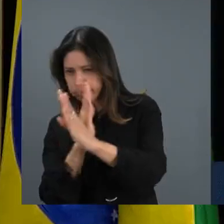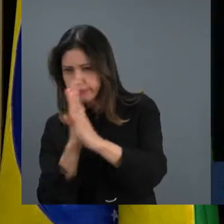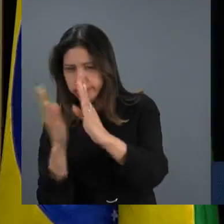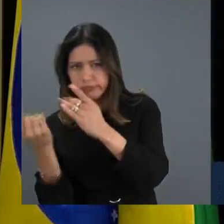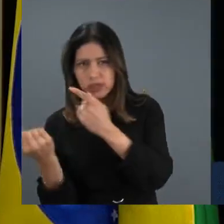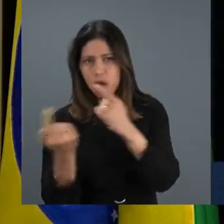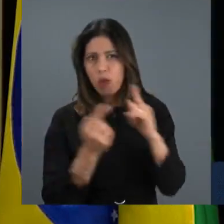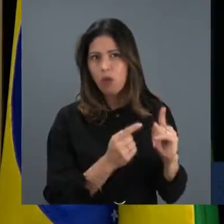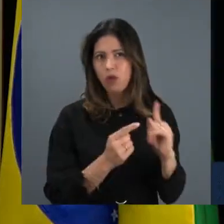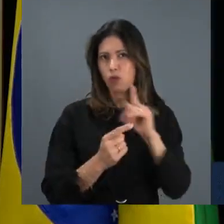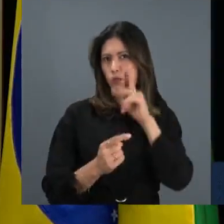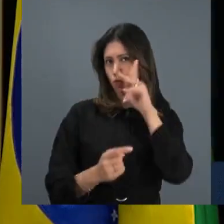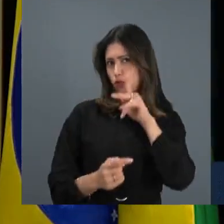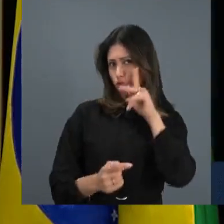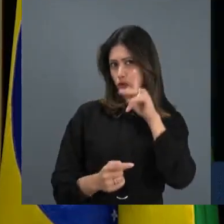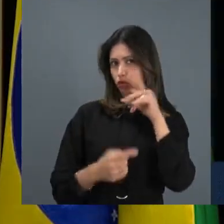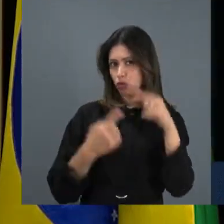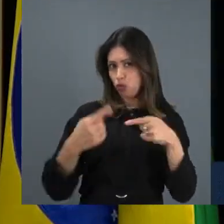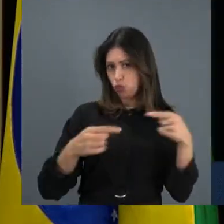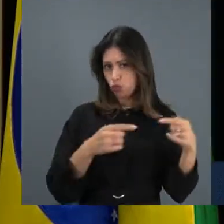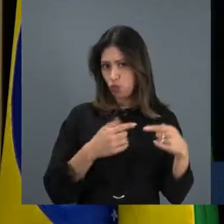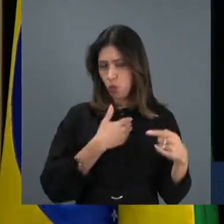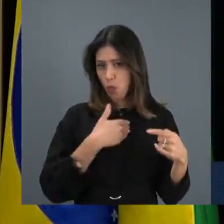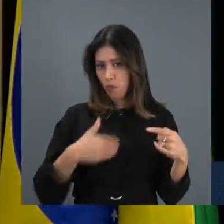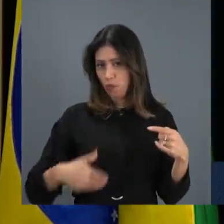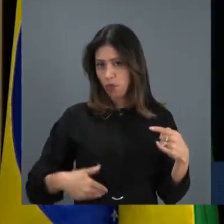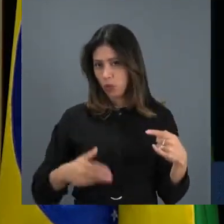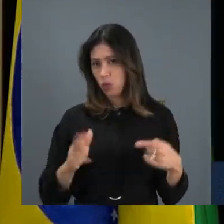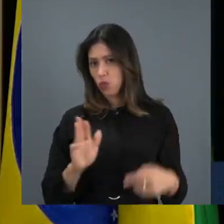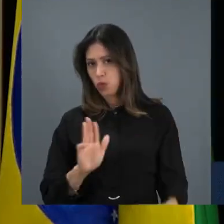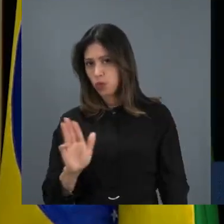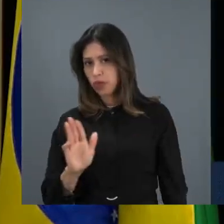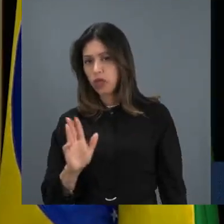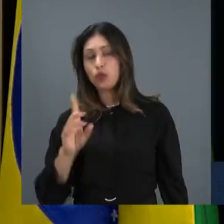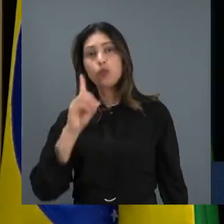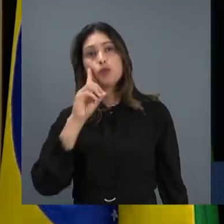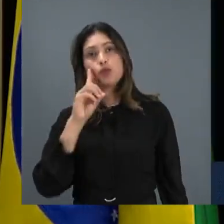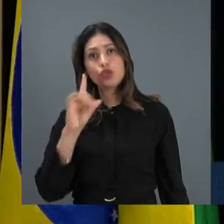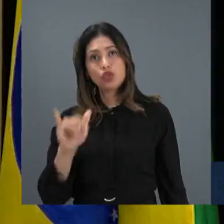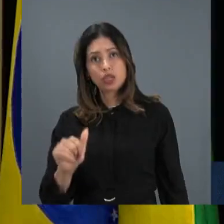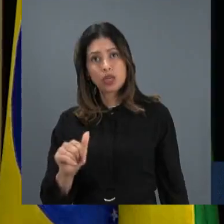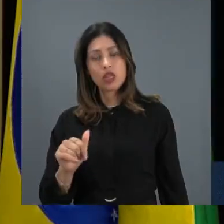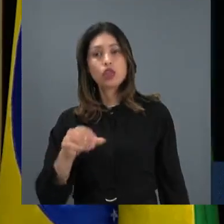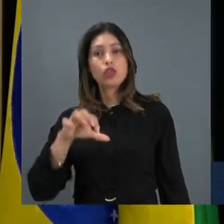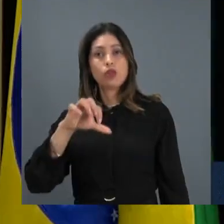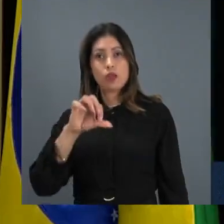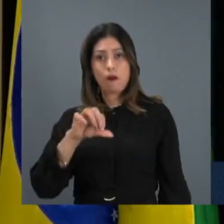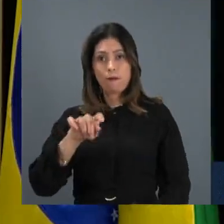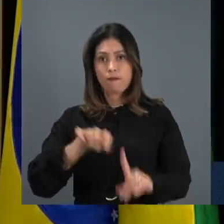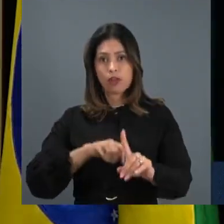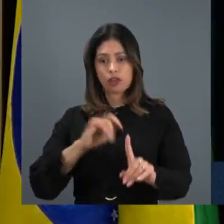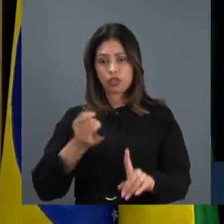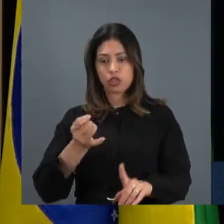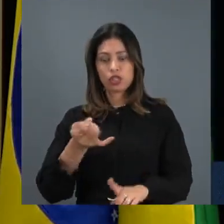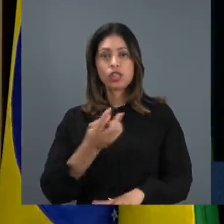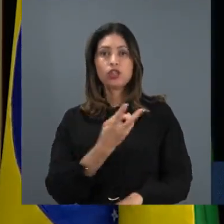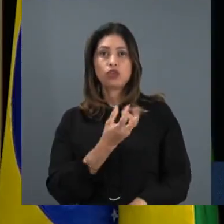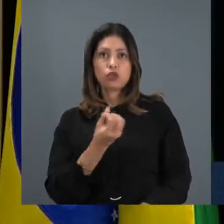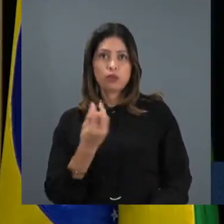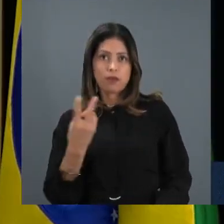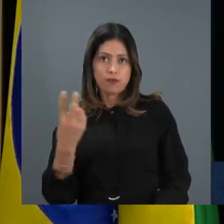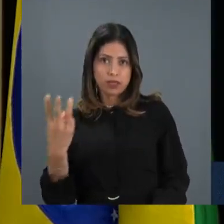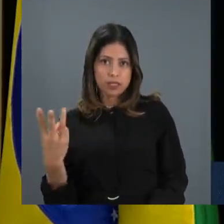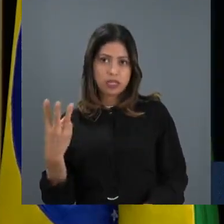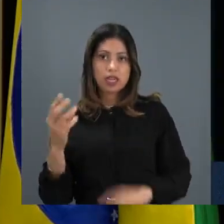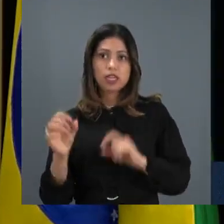opositores políticos do governo Lula. No dia 9 de janeiro de 2023, a Polícia Federal